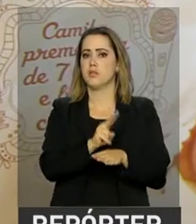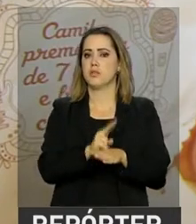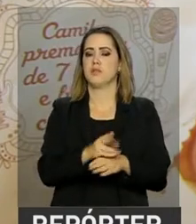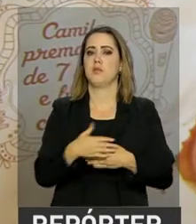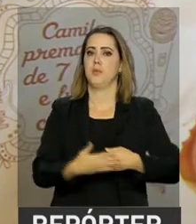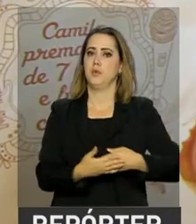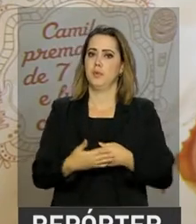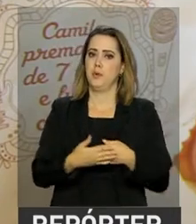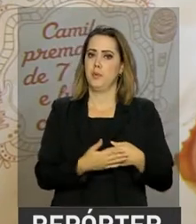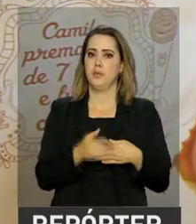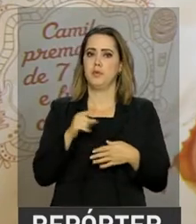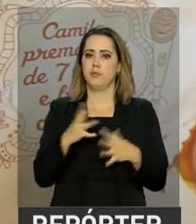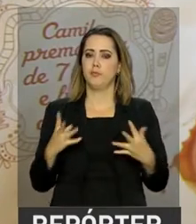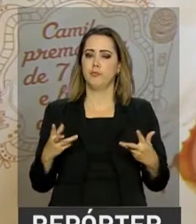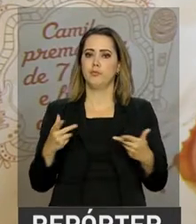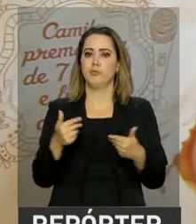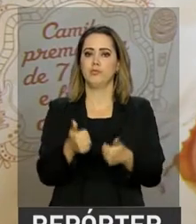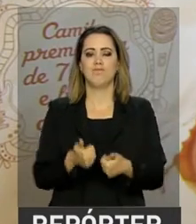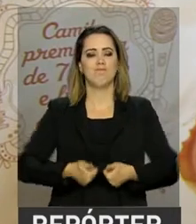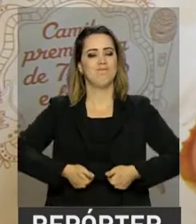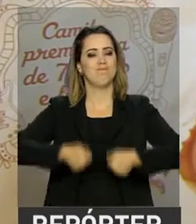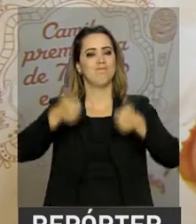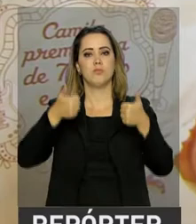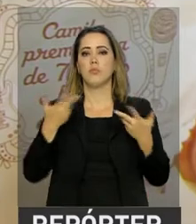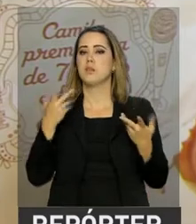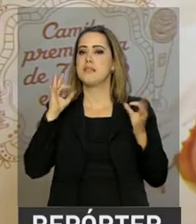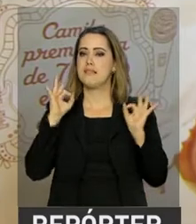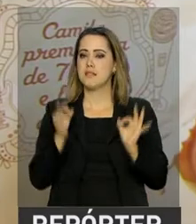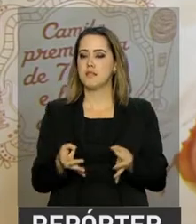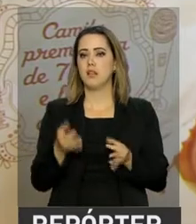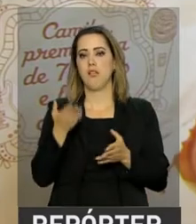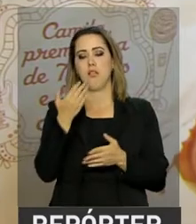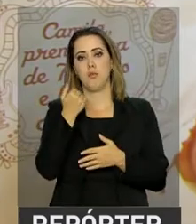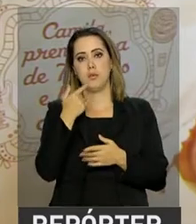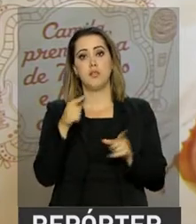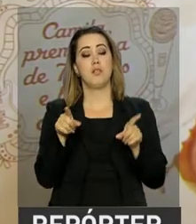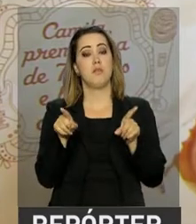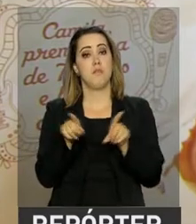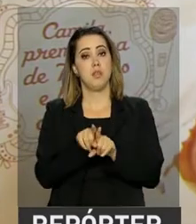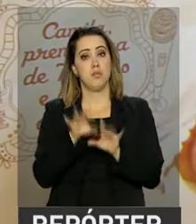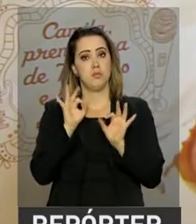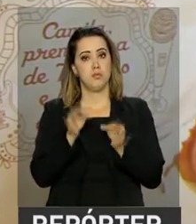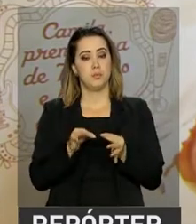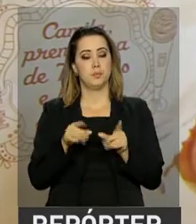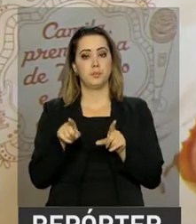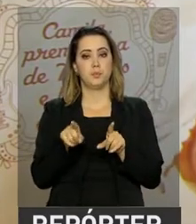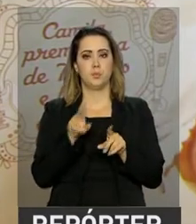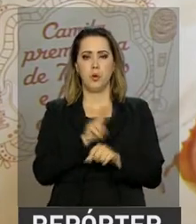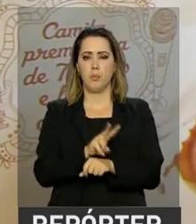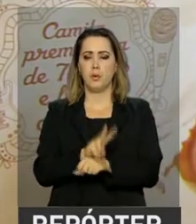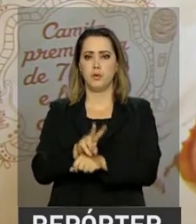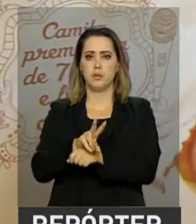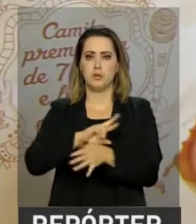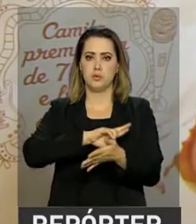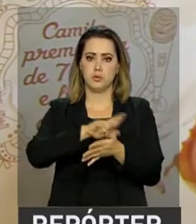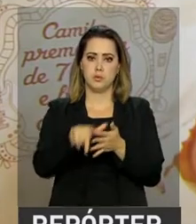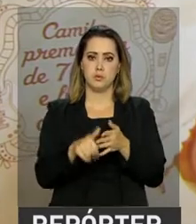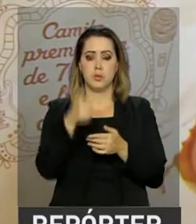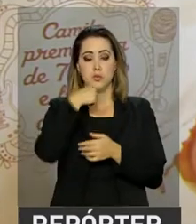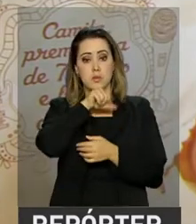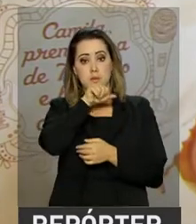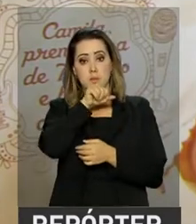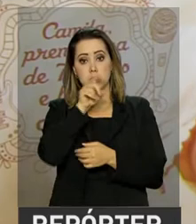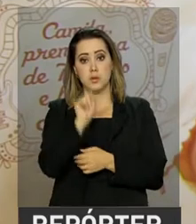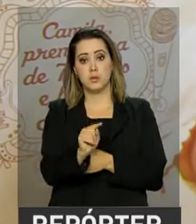além da qualidade do alimento que ela está dando, que é apropriado, né, para a própria espécie, e ele protege em relação à mulher